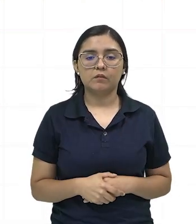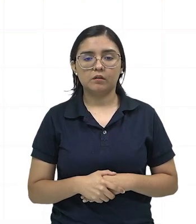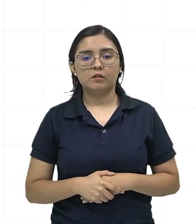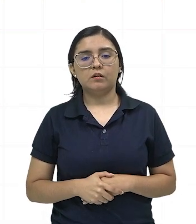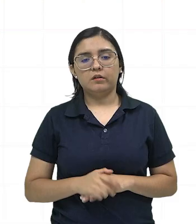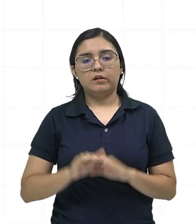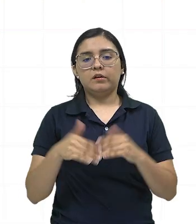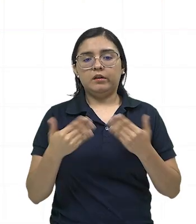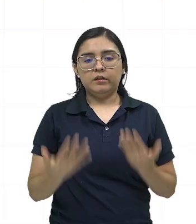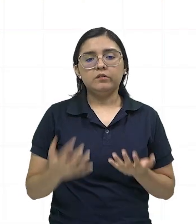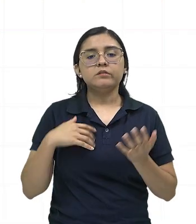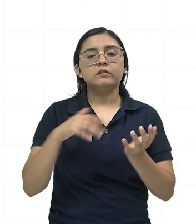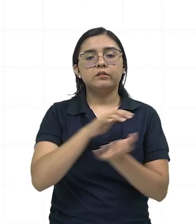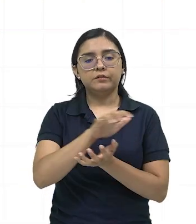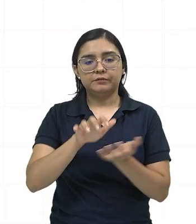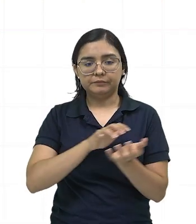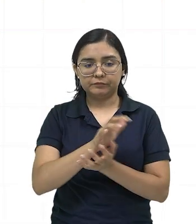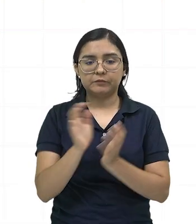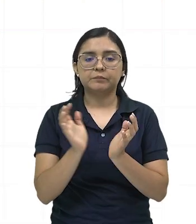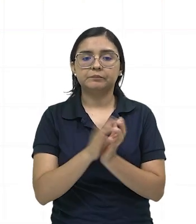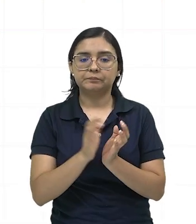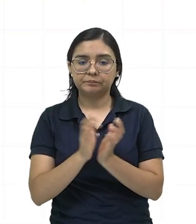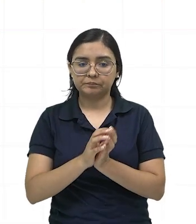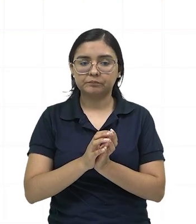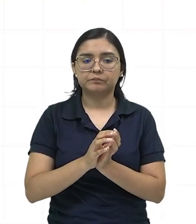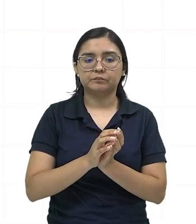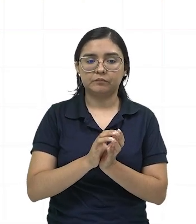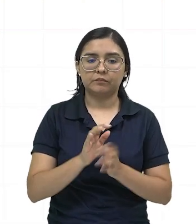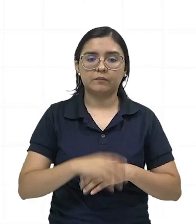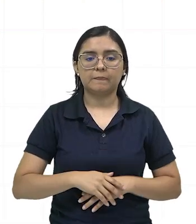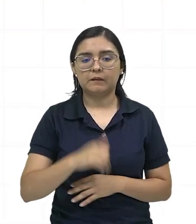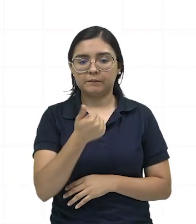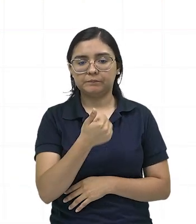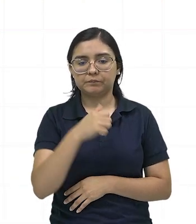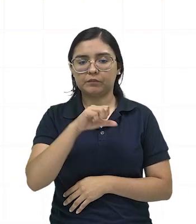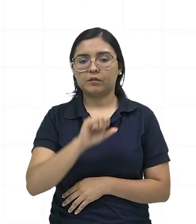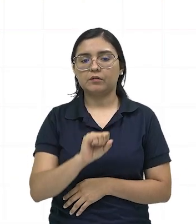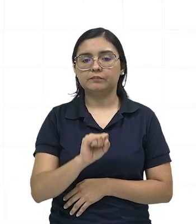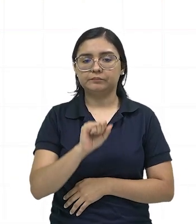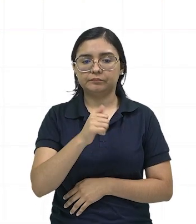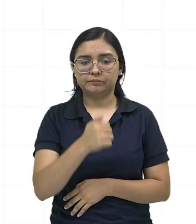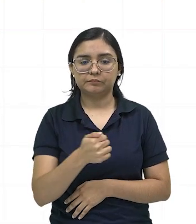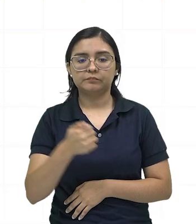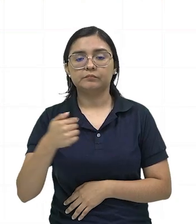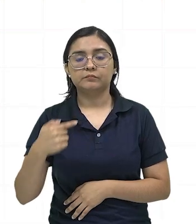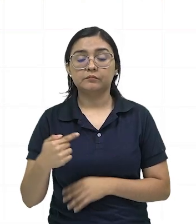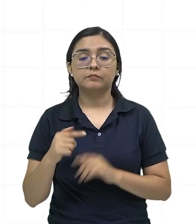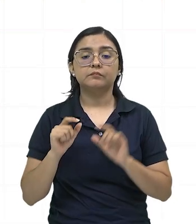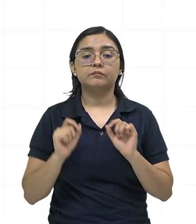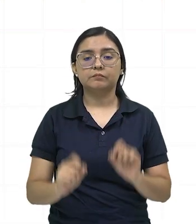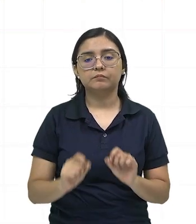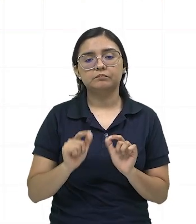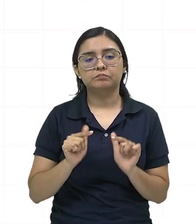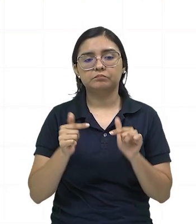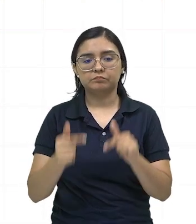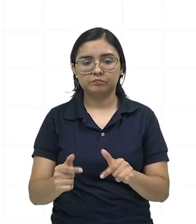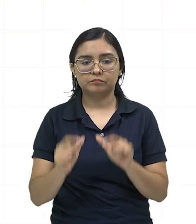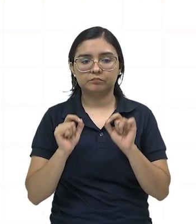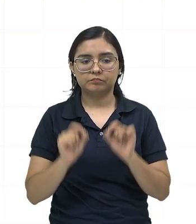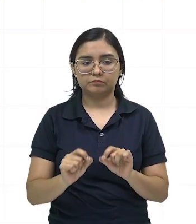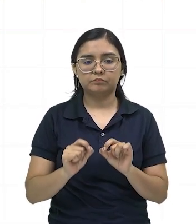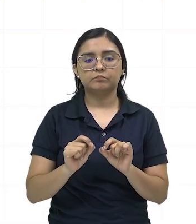insurreição pernambucana, também conhecida como Revolução de 1817, foi um movimento de